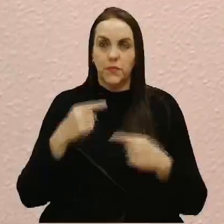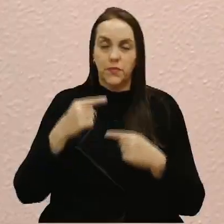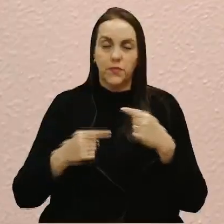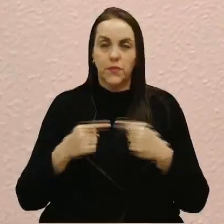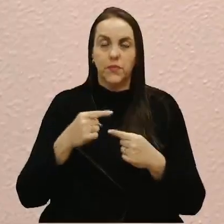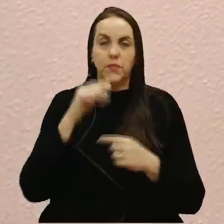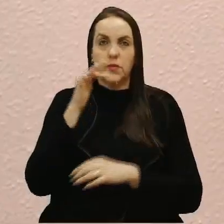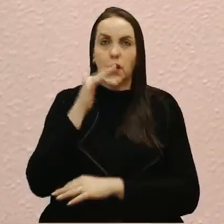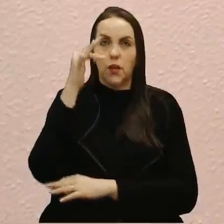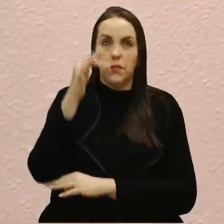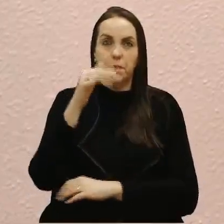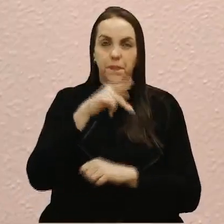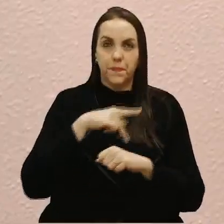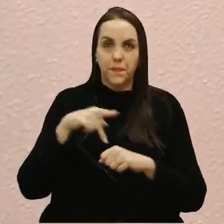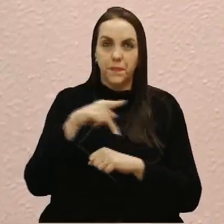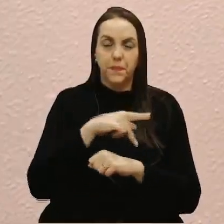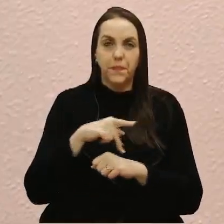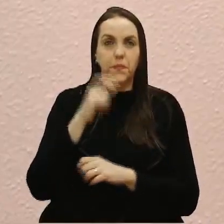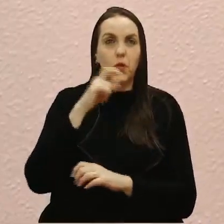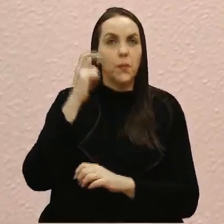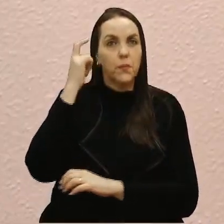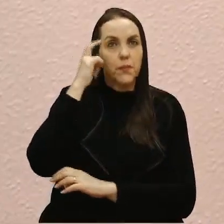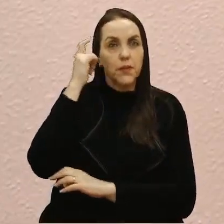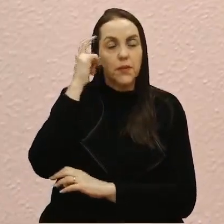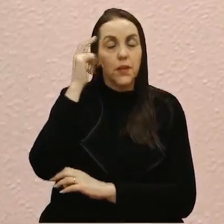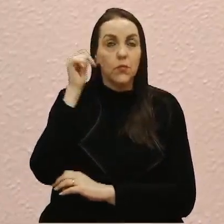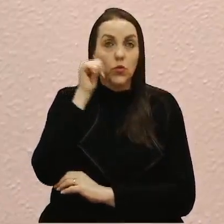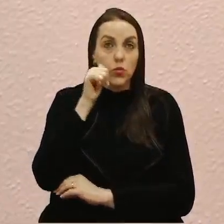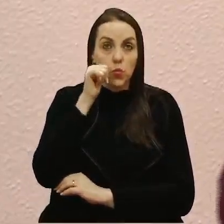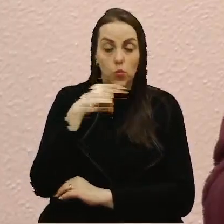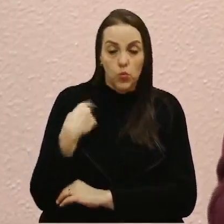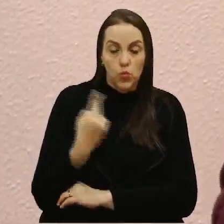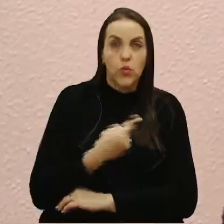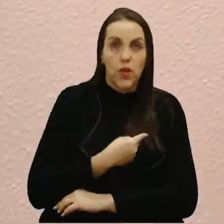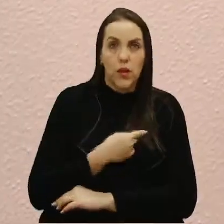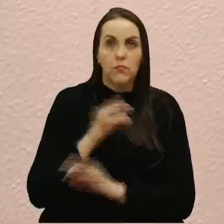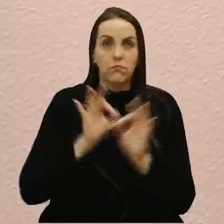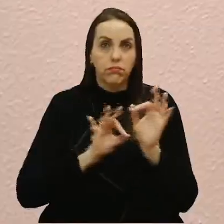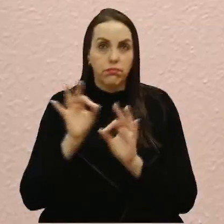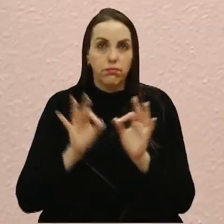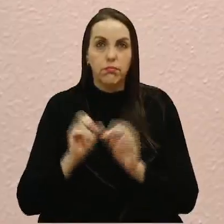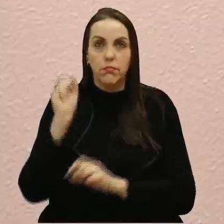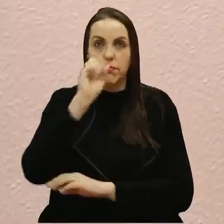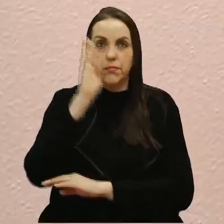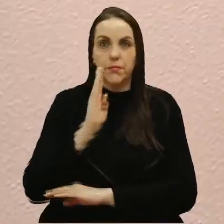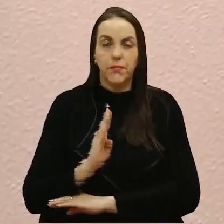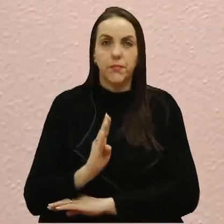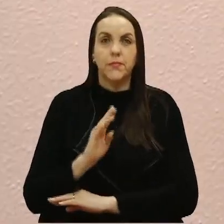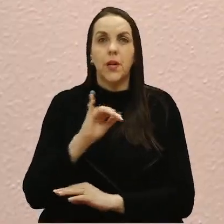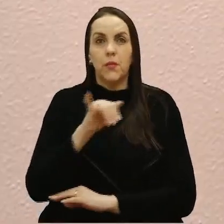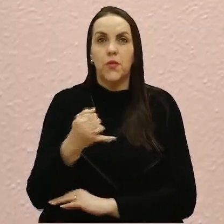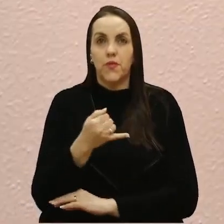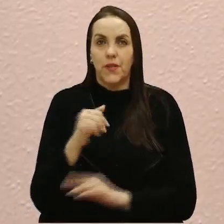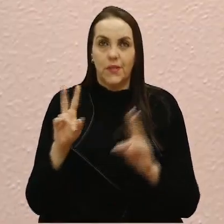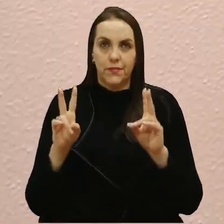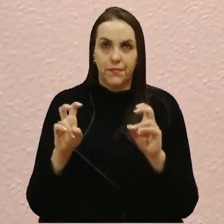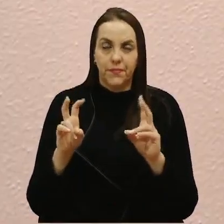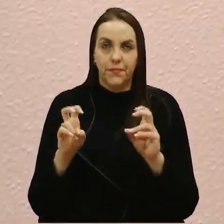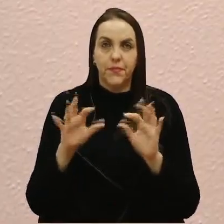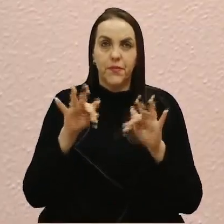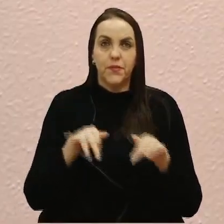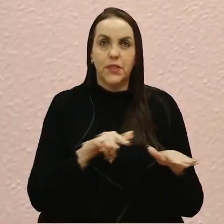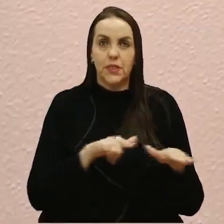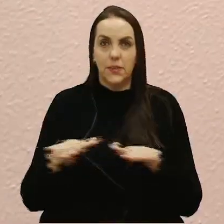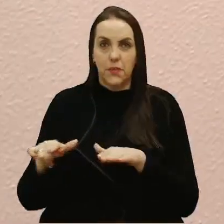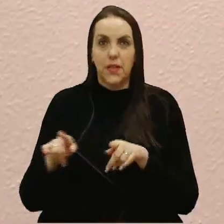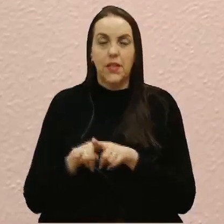do país e o que nós pensamos enquanto mulheres para o Brasil. E aproveito que estou falando dessa temática para falar que no final de semana nós tivemos